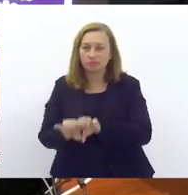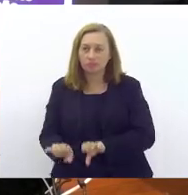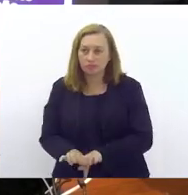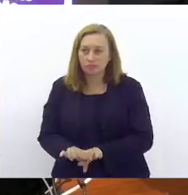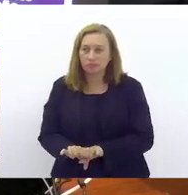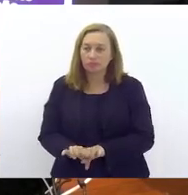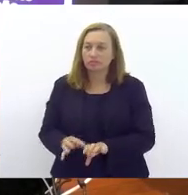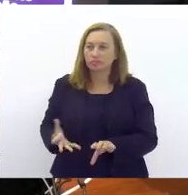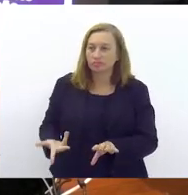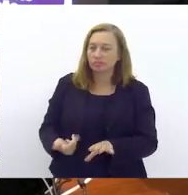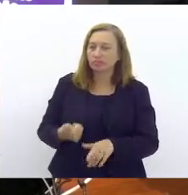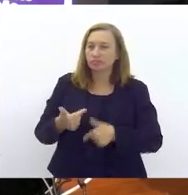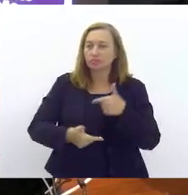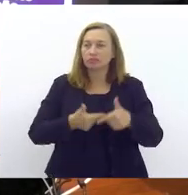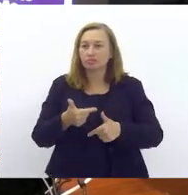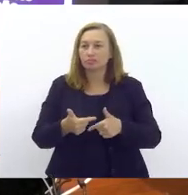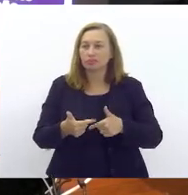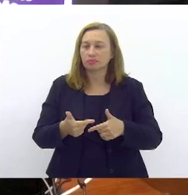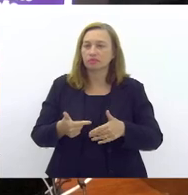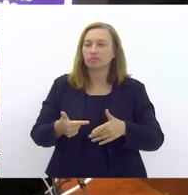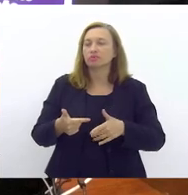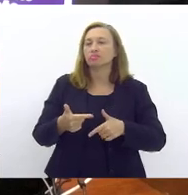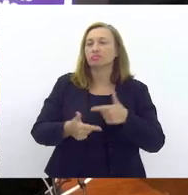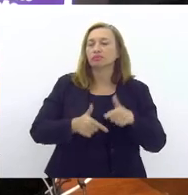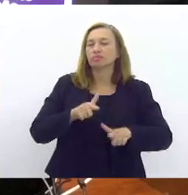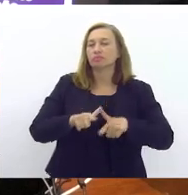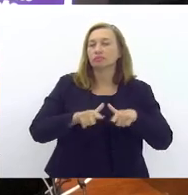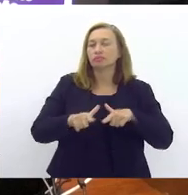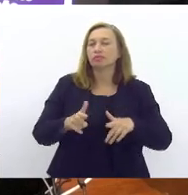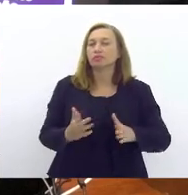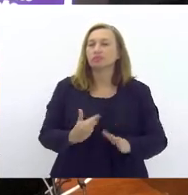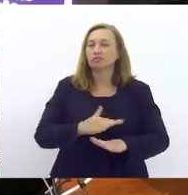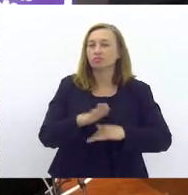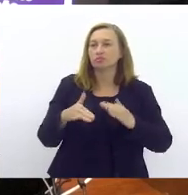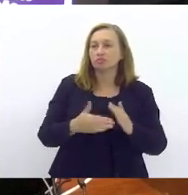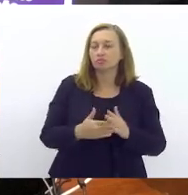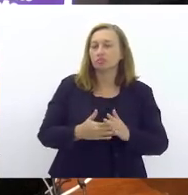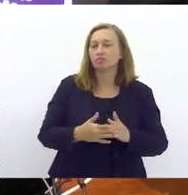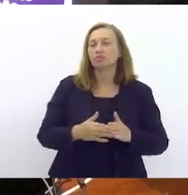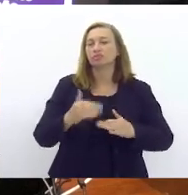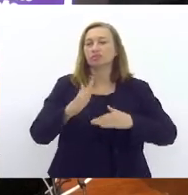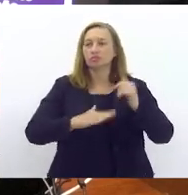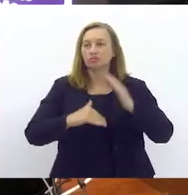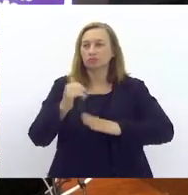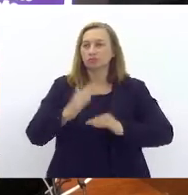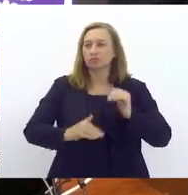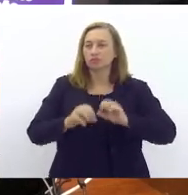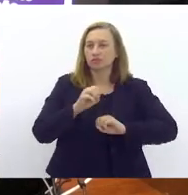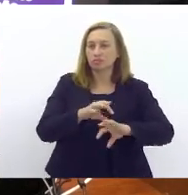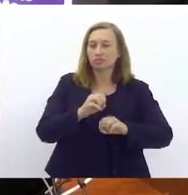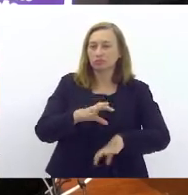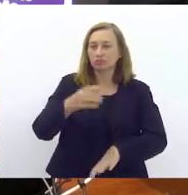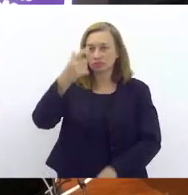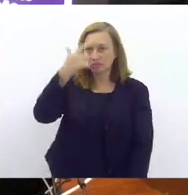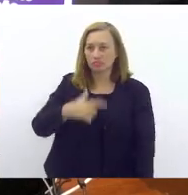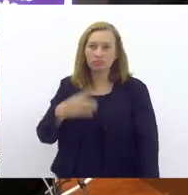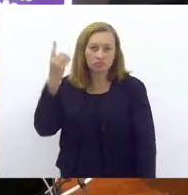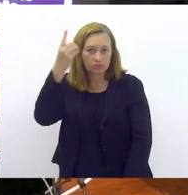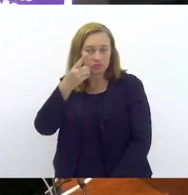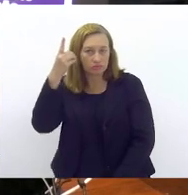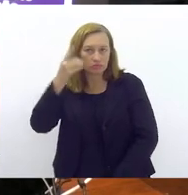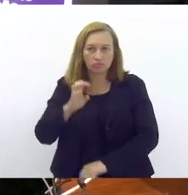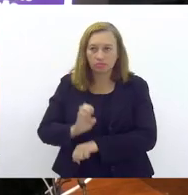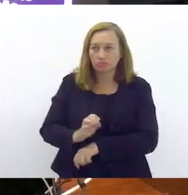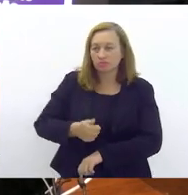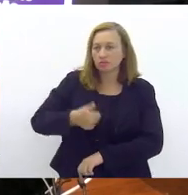condições de trabalho de todos e todas os profissionais de educação. Como deputada estadual que sou, estando aqui no